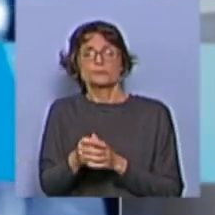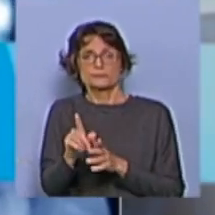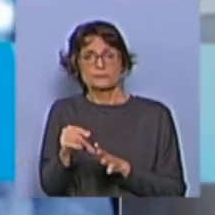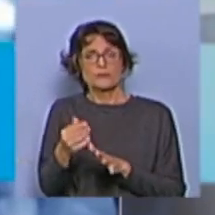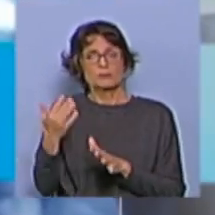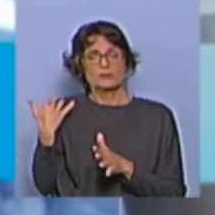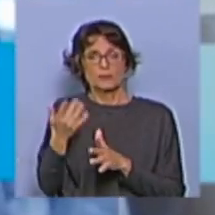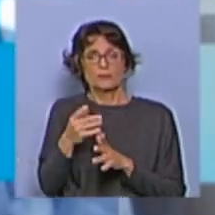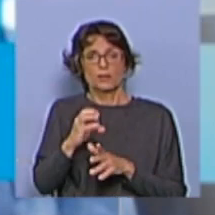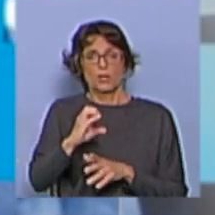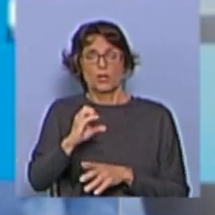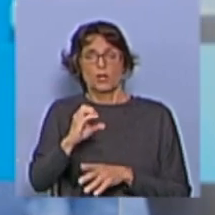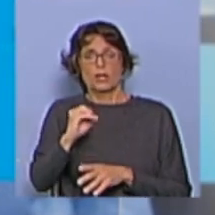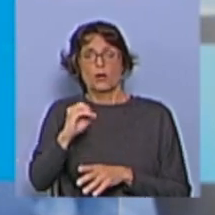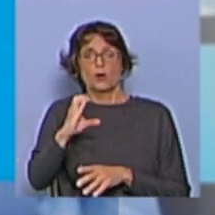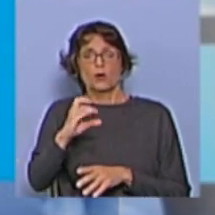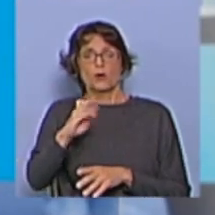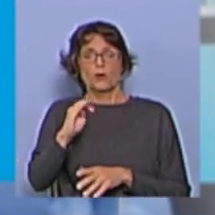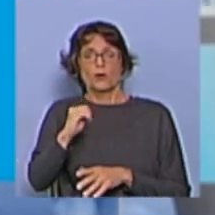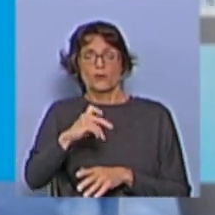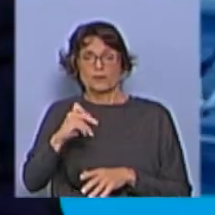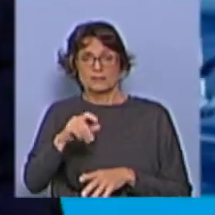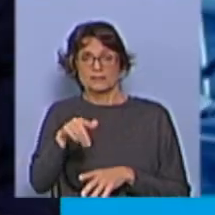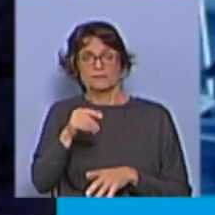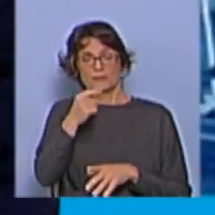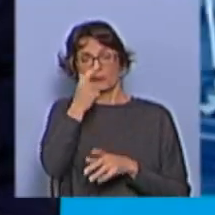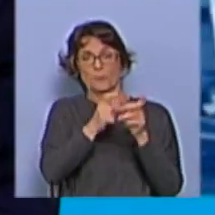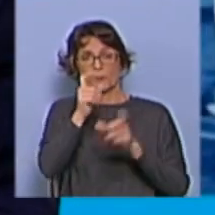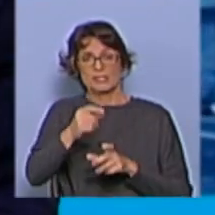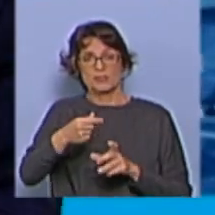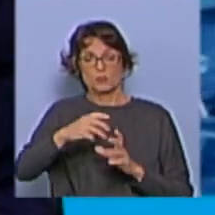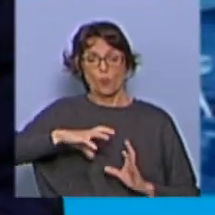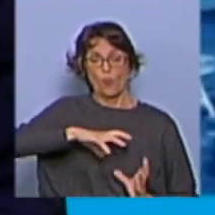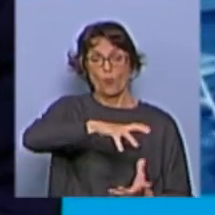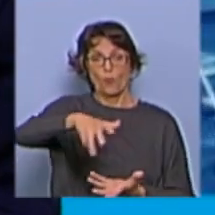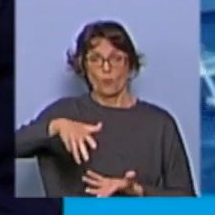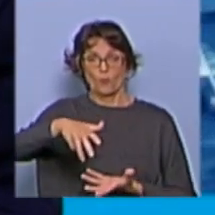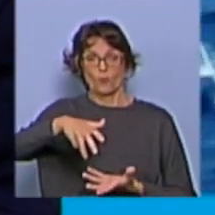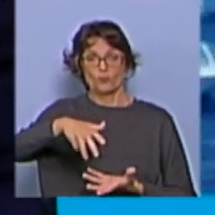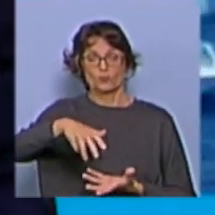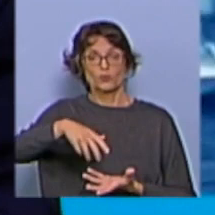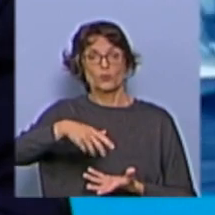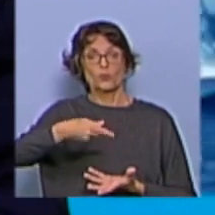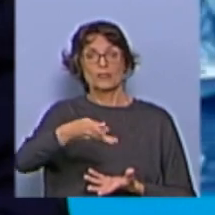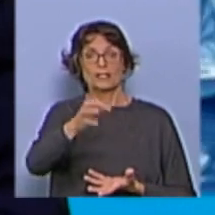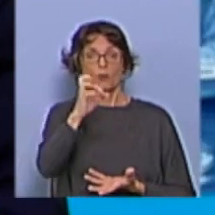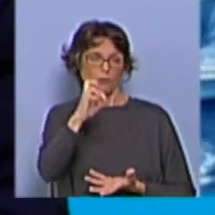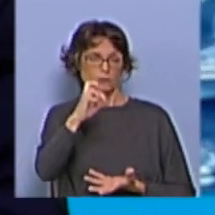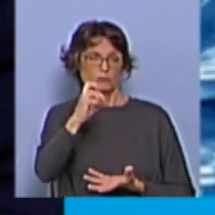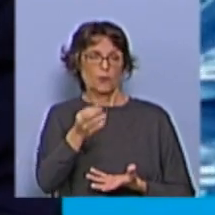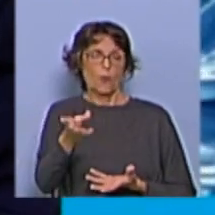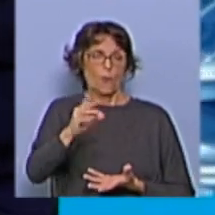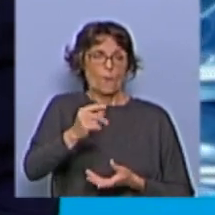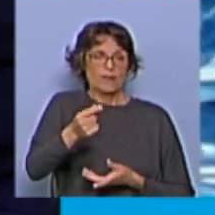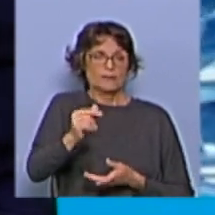que os 8 bilionários do mundo têm tanto dinheiro como os 50% que têm menos. Há aqui um problema estrutural que leva tempo. O que acontece é que nestes 8